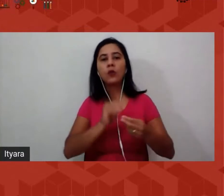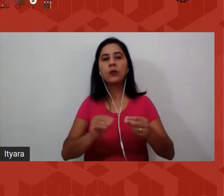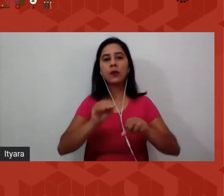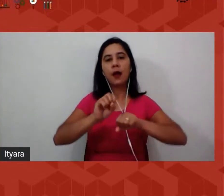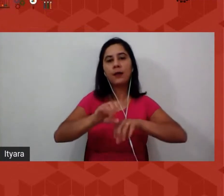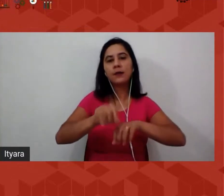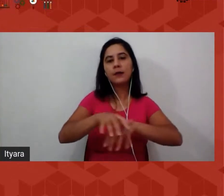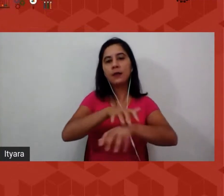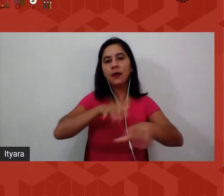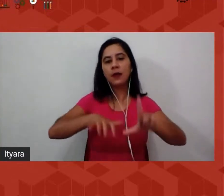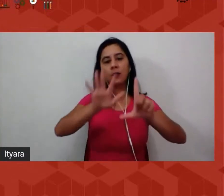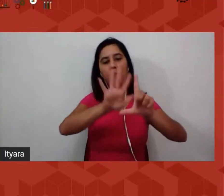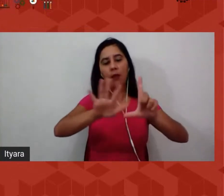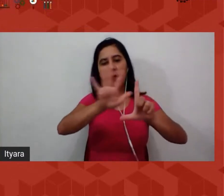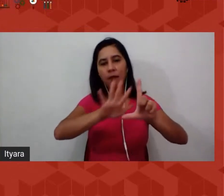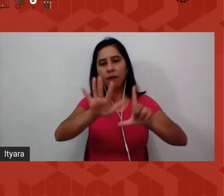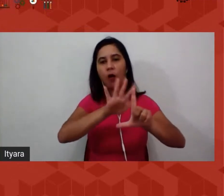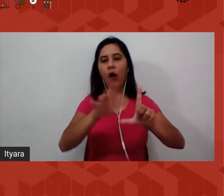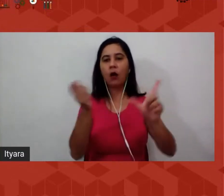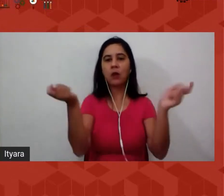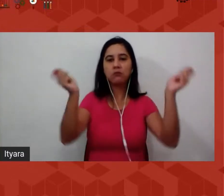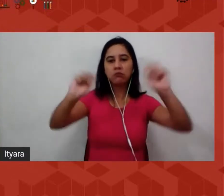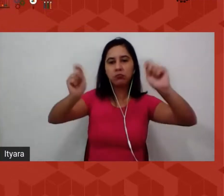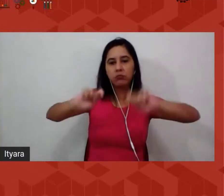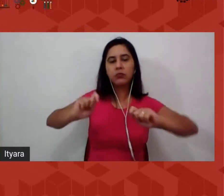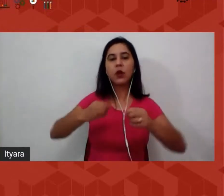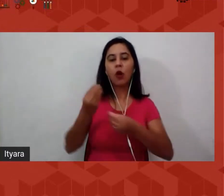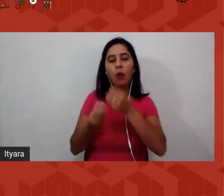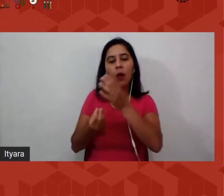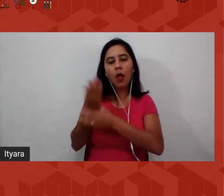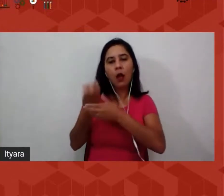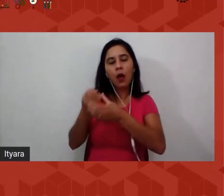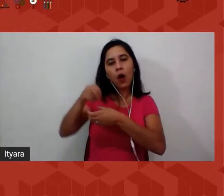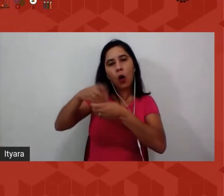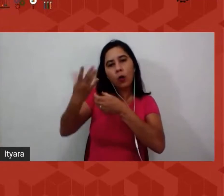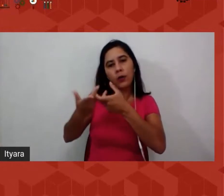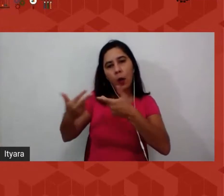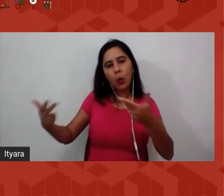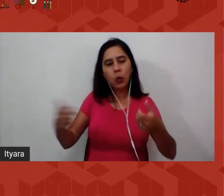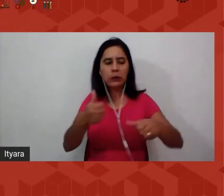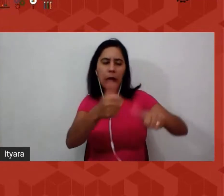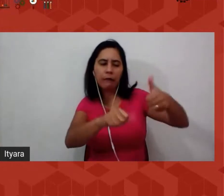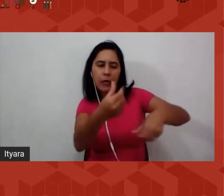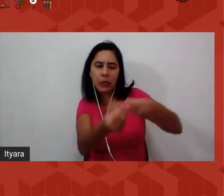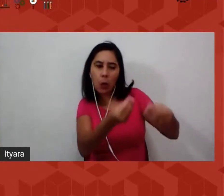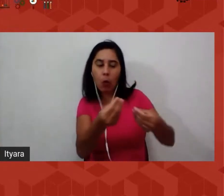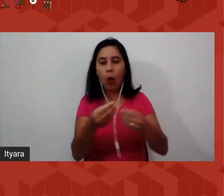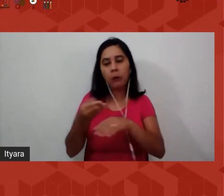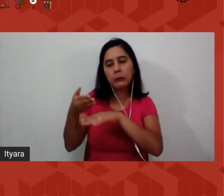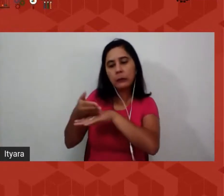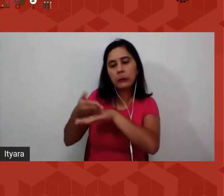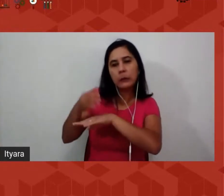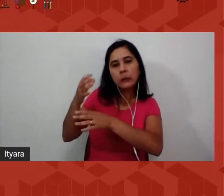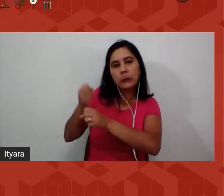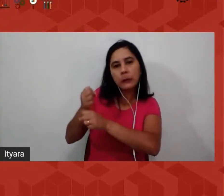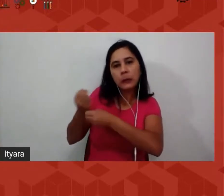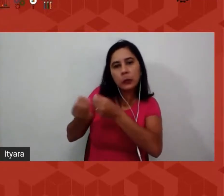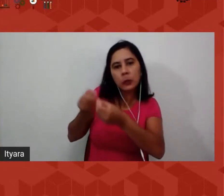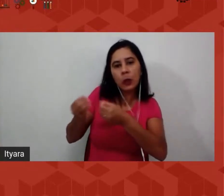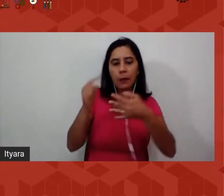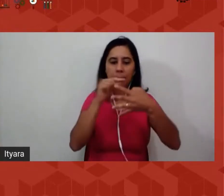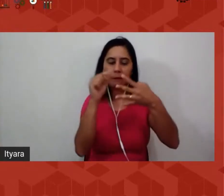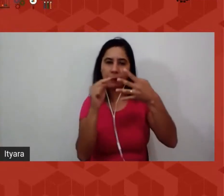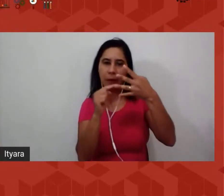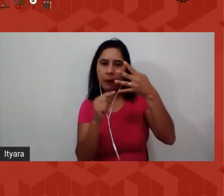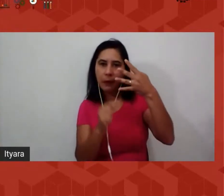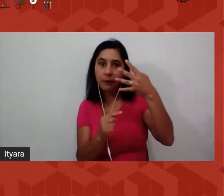suas potencialidades, elaboração de conteúdos, técnicas de avaliação e registro de frequência. Tudo isso a partir